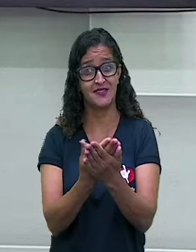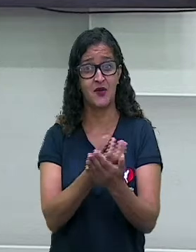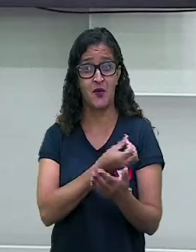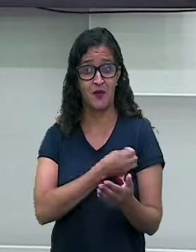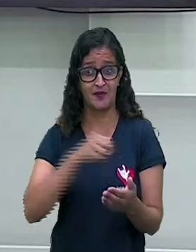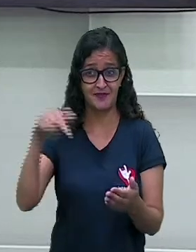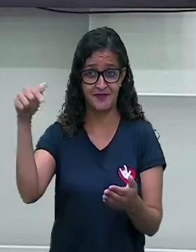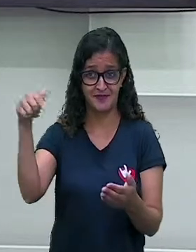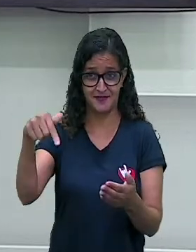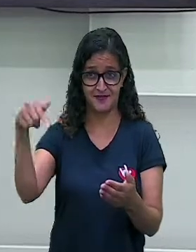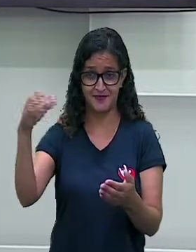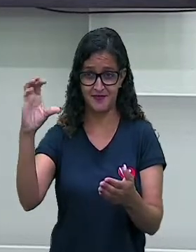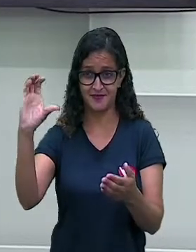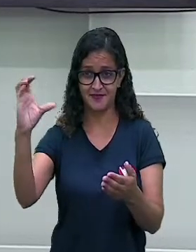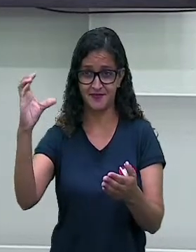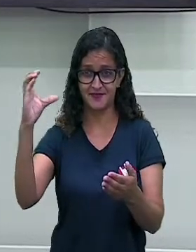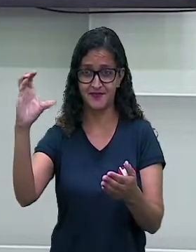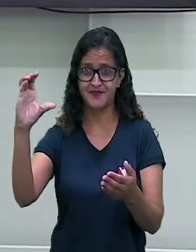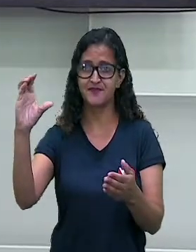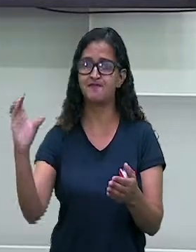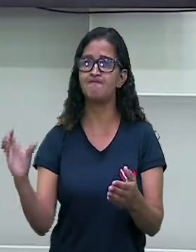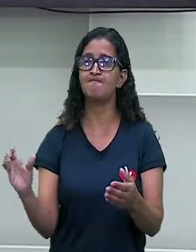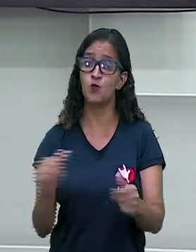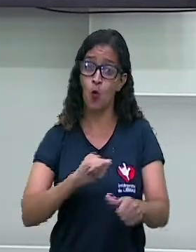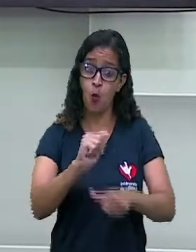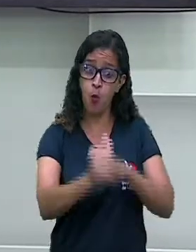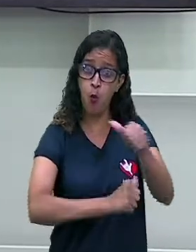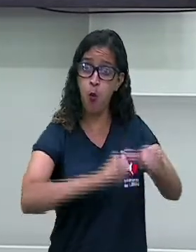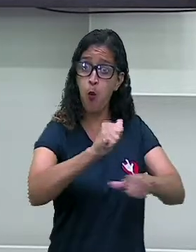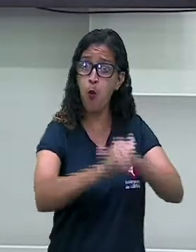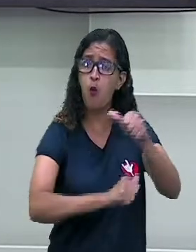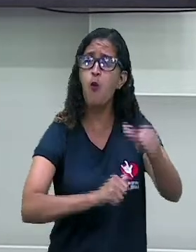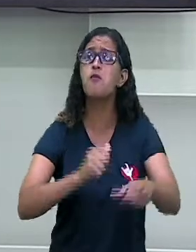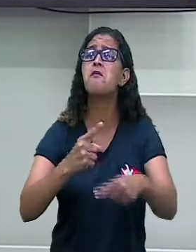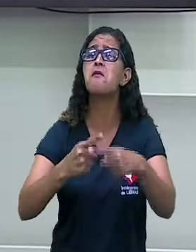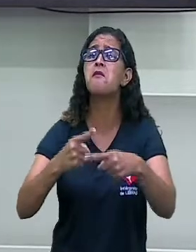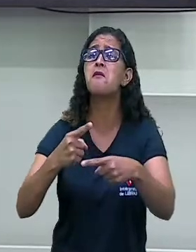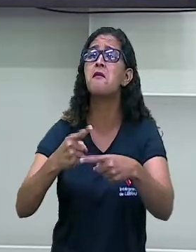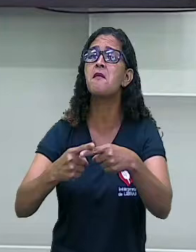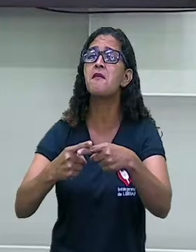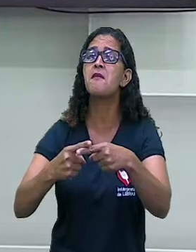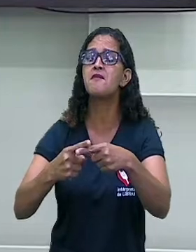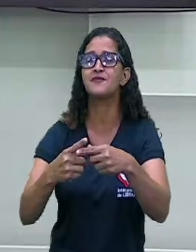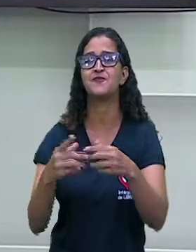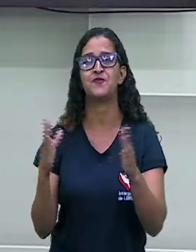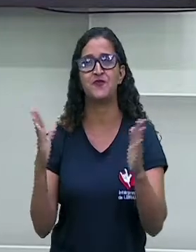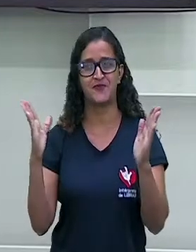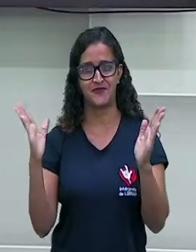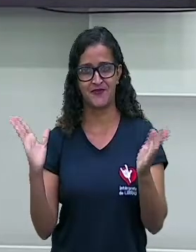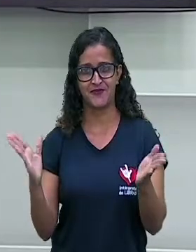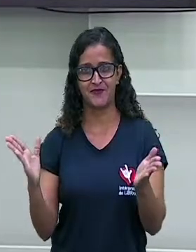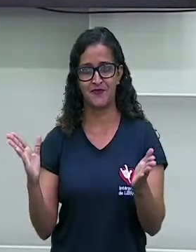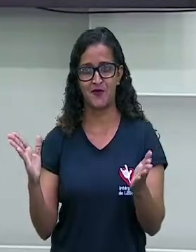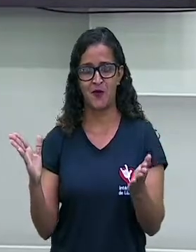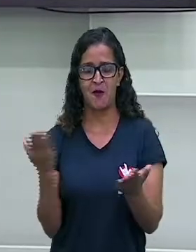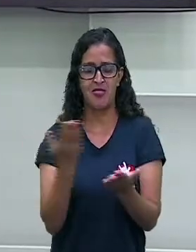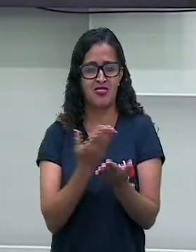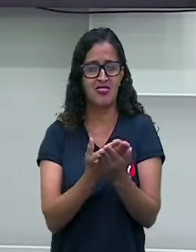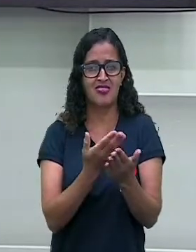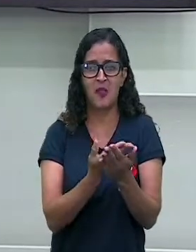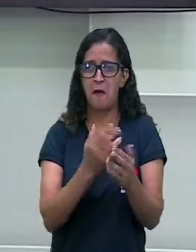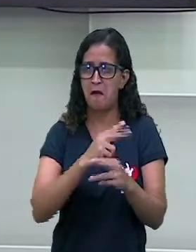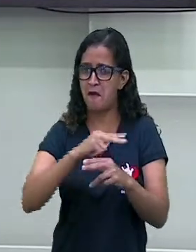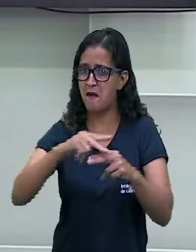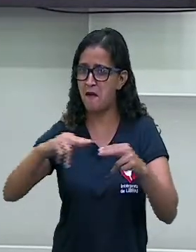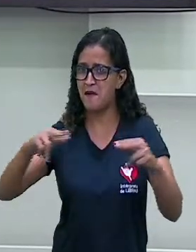7 de Ciências, fatores de transformações. Hoje, como todas as aulas,